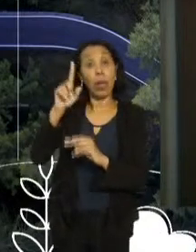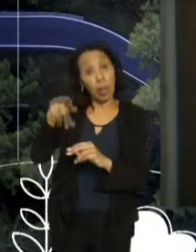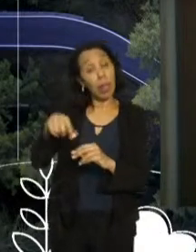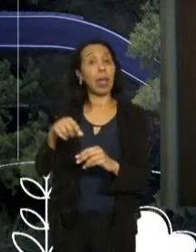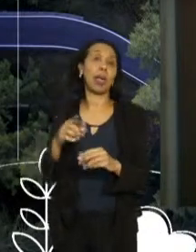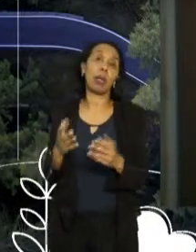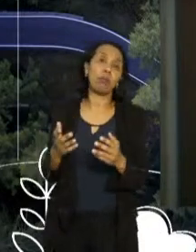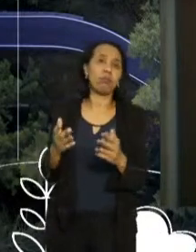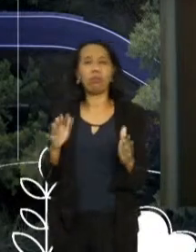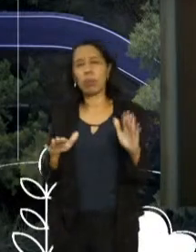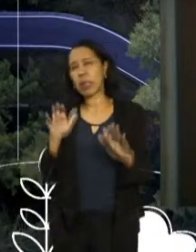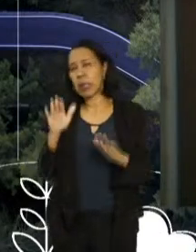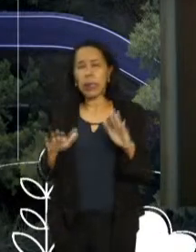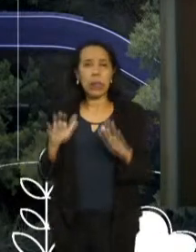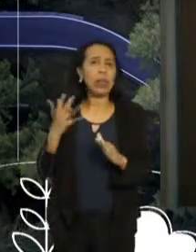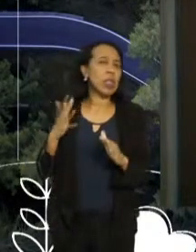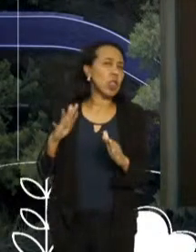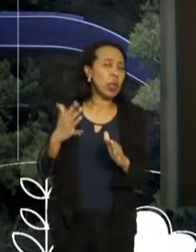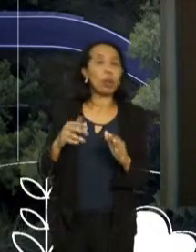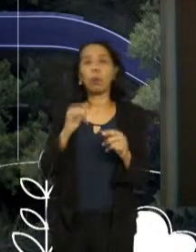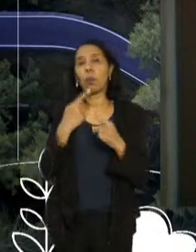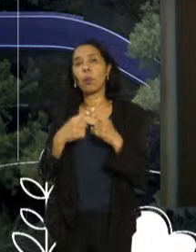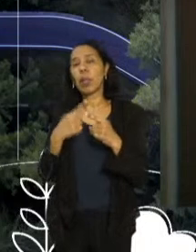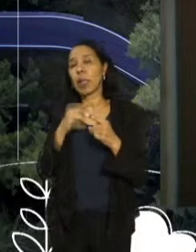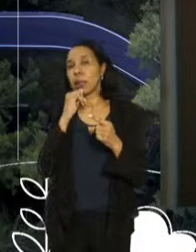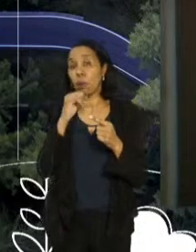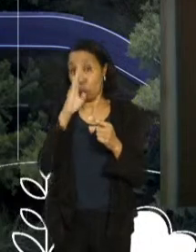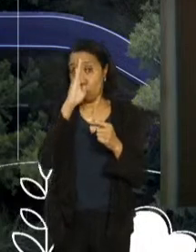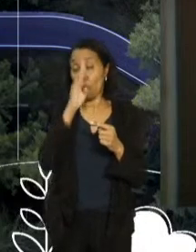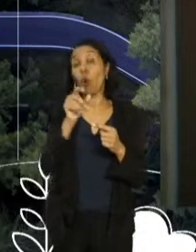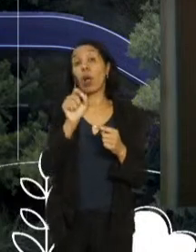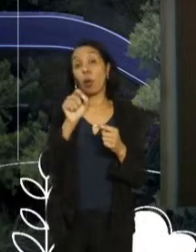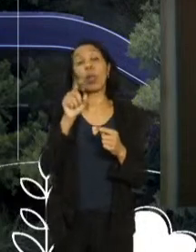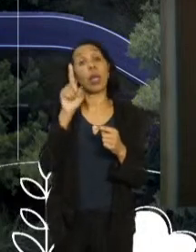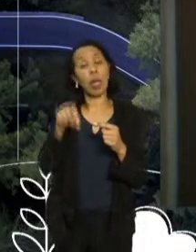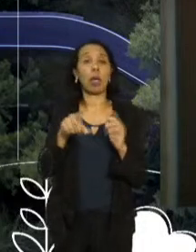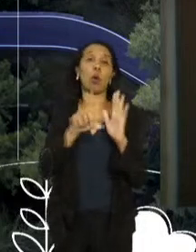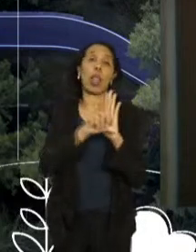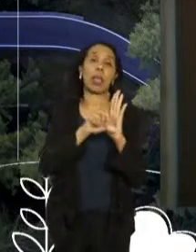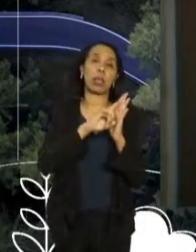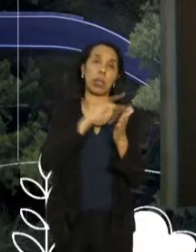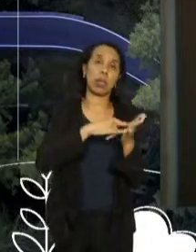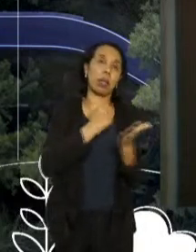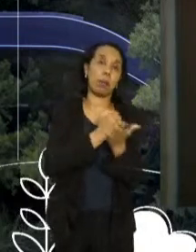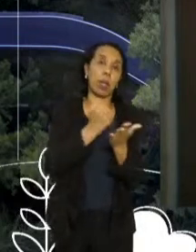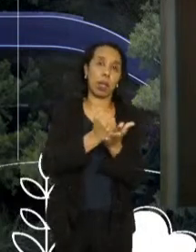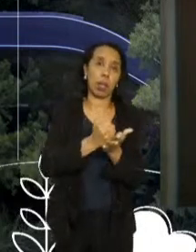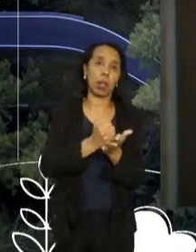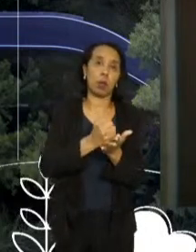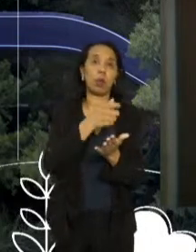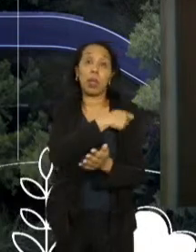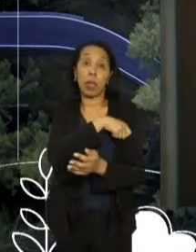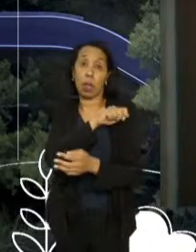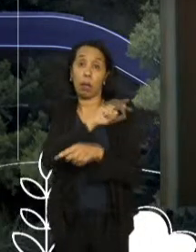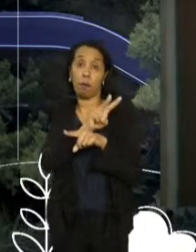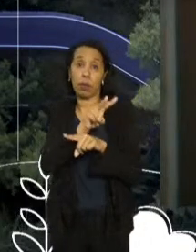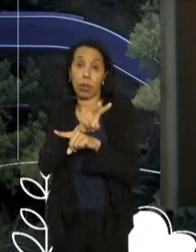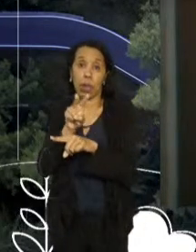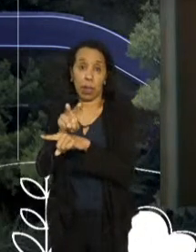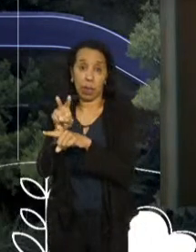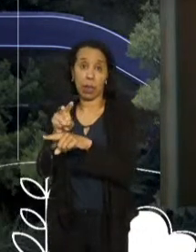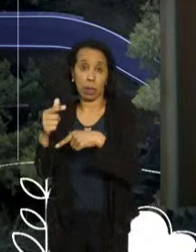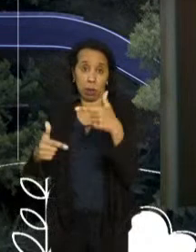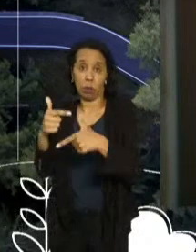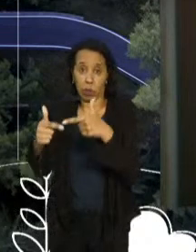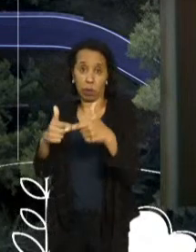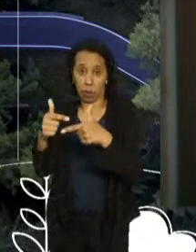é indireto. Por quê? O foco da CETESB é realmente o licenciamento e a fiscalização das atividades. Então, nós acompanhamos, por